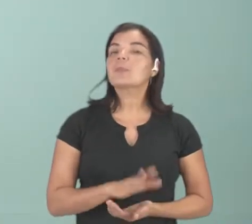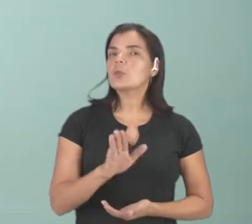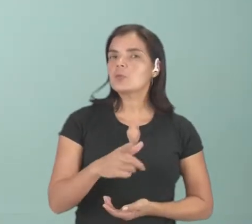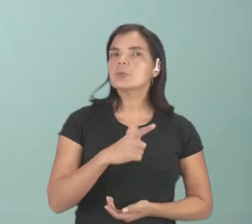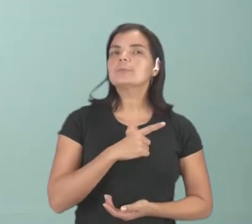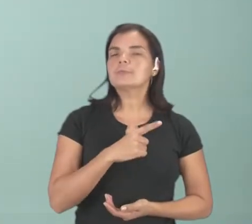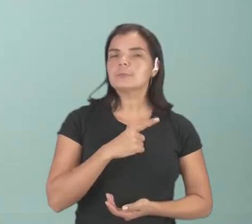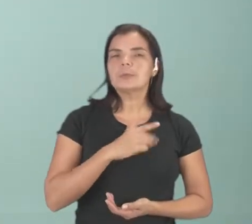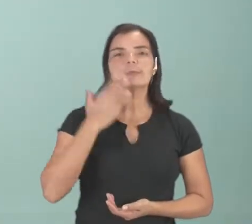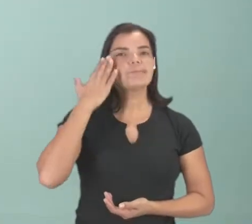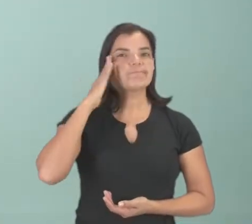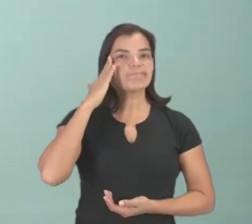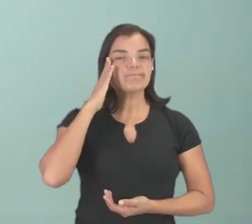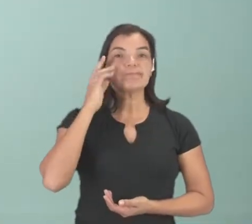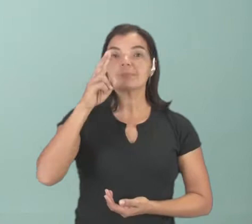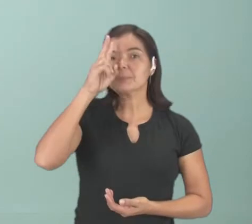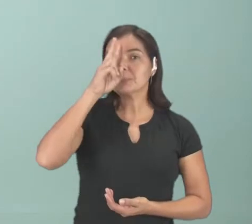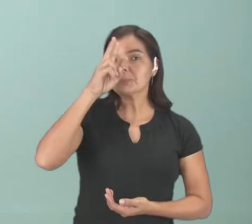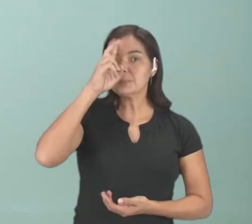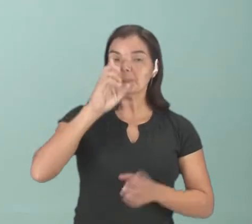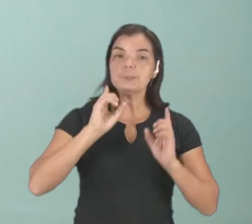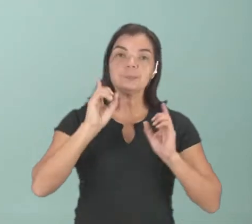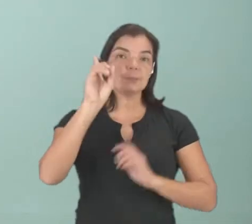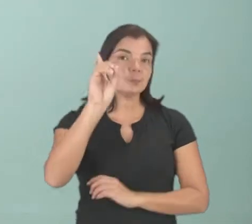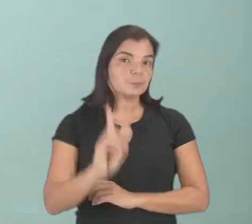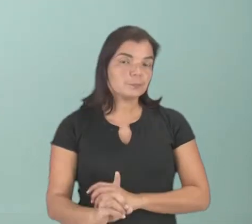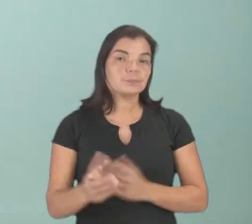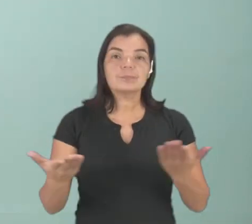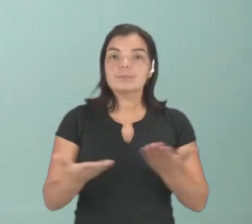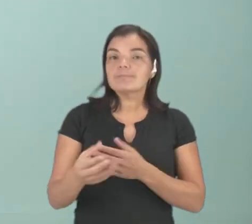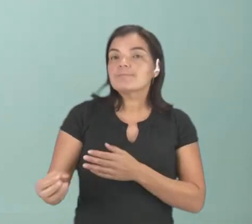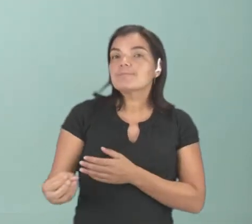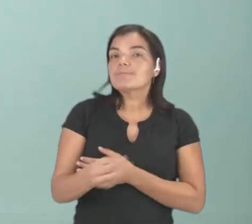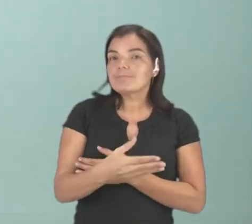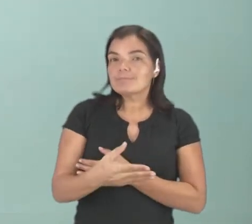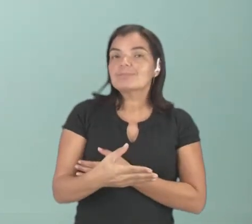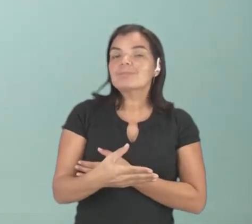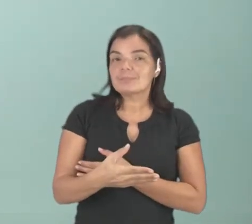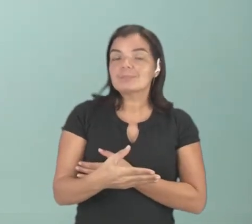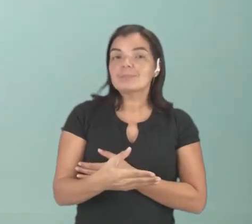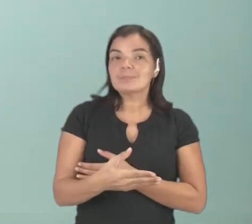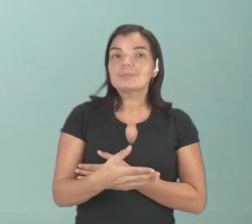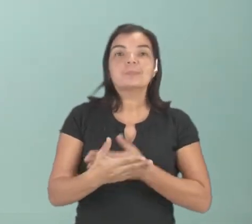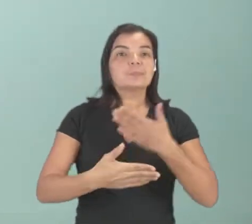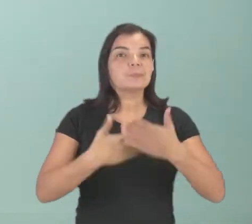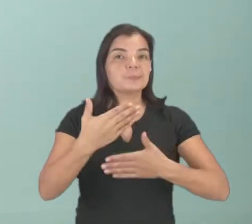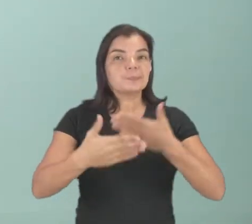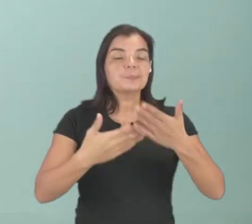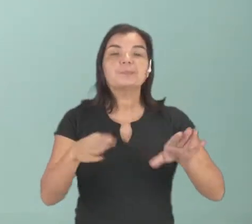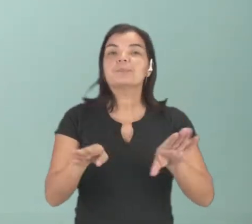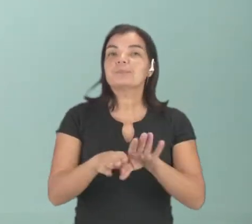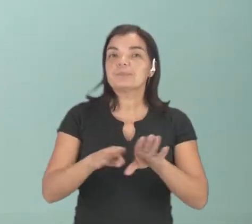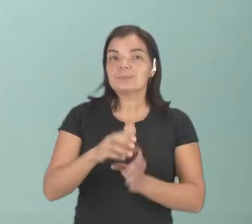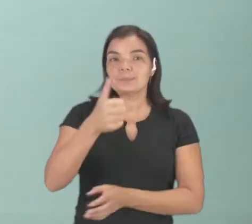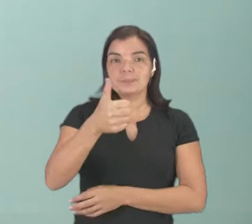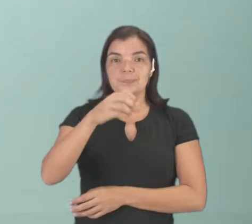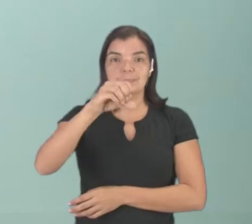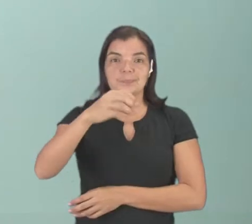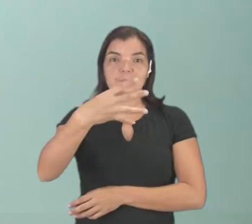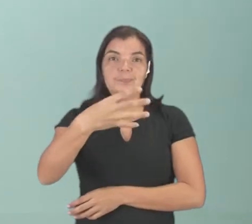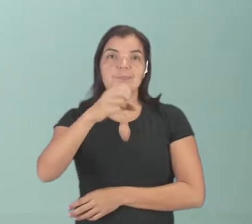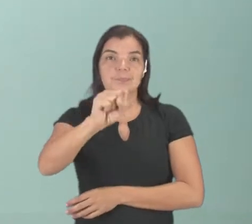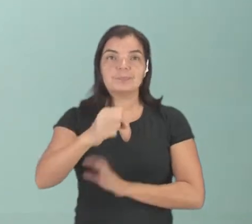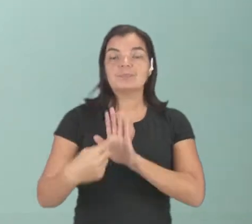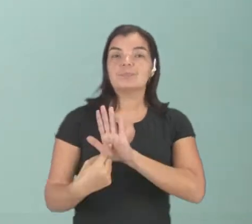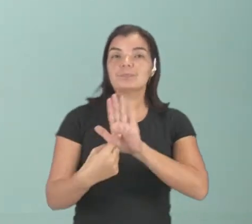tiveram uma noção, né, da história do direito, e agora a modernidade, que é o que vai desembocar na contemporaneidade, que em 1948 teve